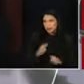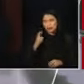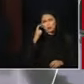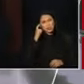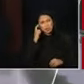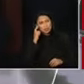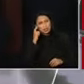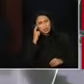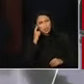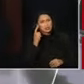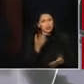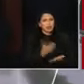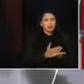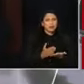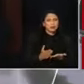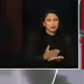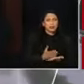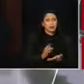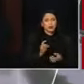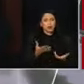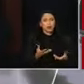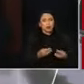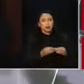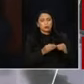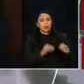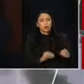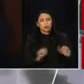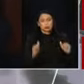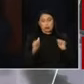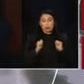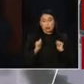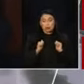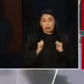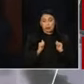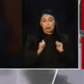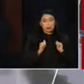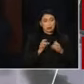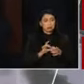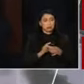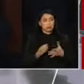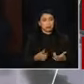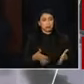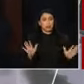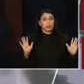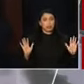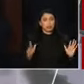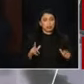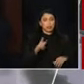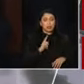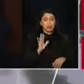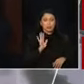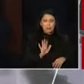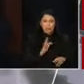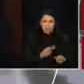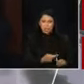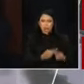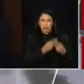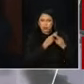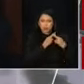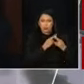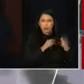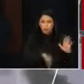muito específicos, que o dano tenha decorrido de uma omissão deliberada. No entanto, a imputação da responsabilidade pelo crime